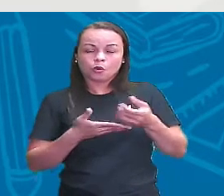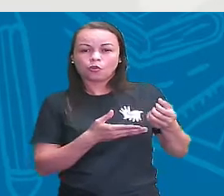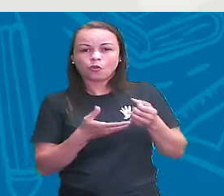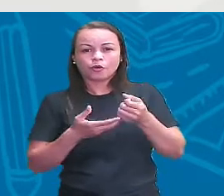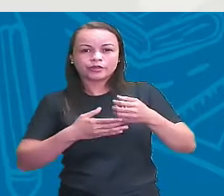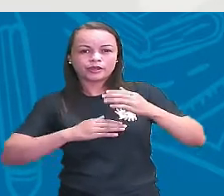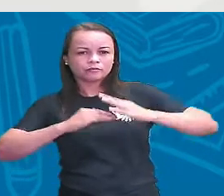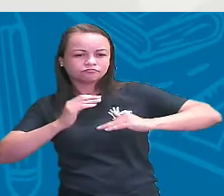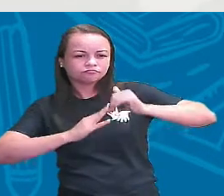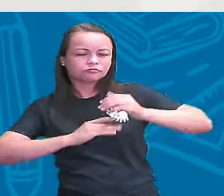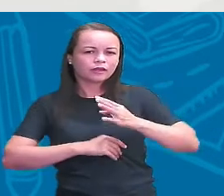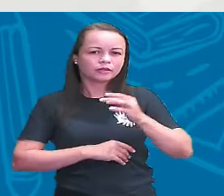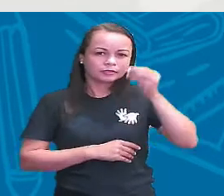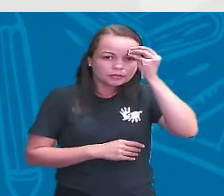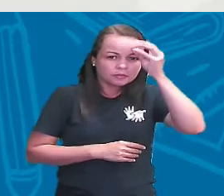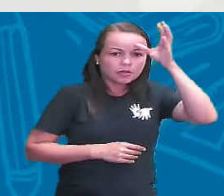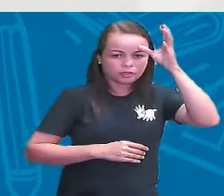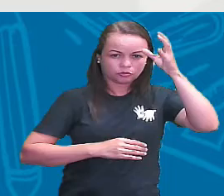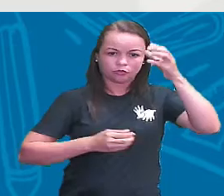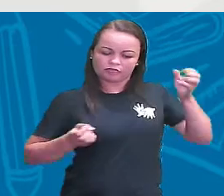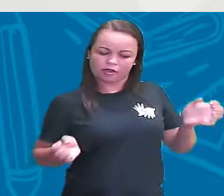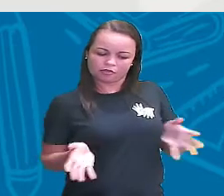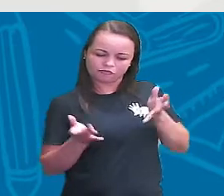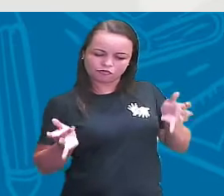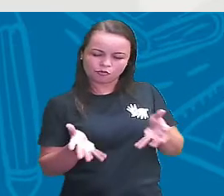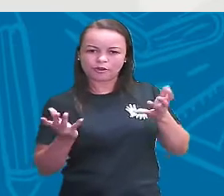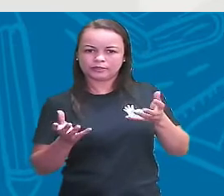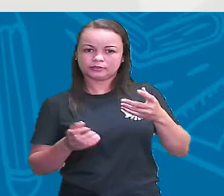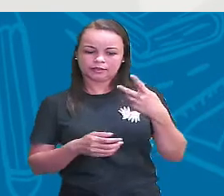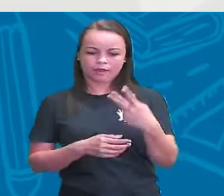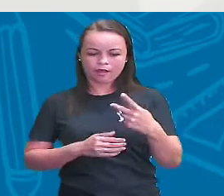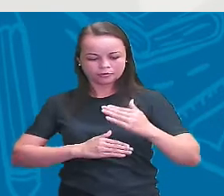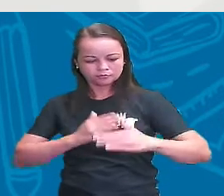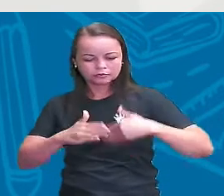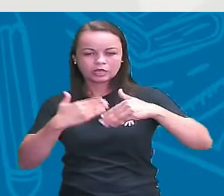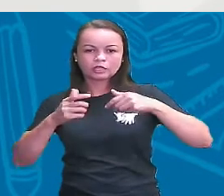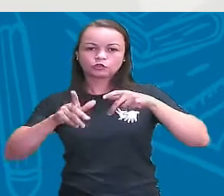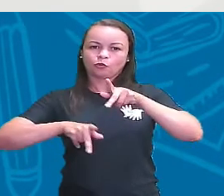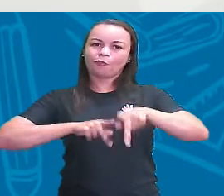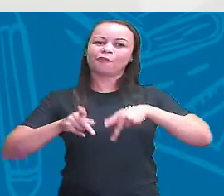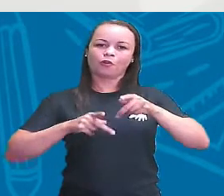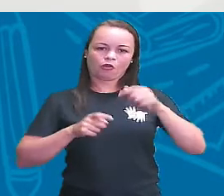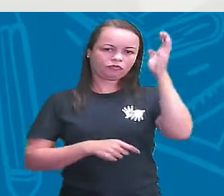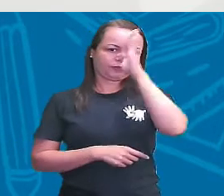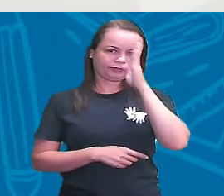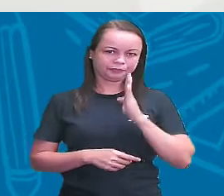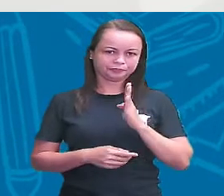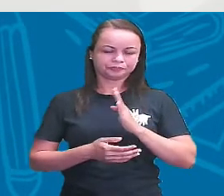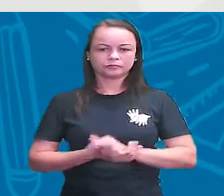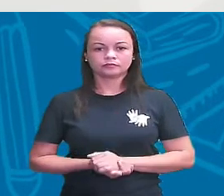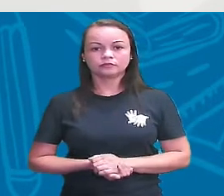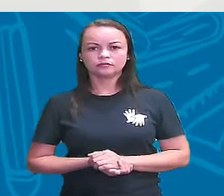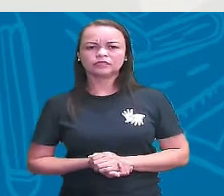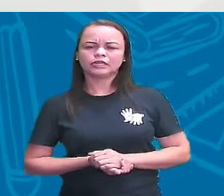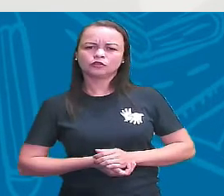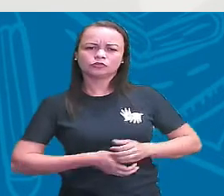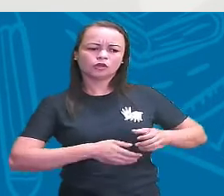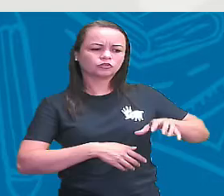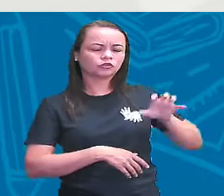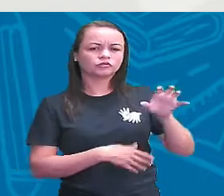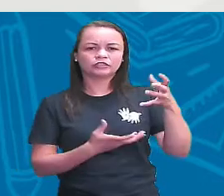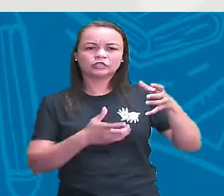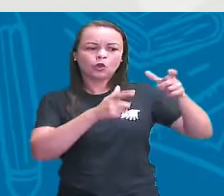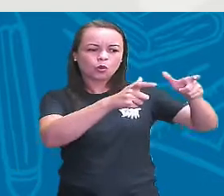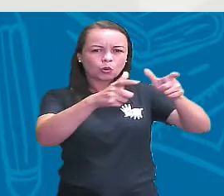vai influenciar a construção e o desenvolvimento do nosso território e do povo brasileiro, tá? E aí eles vêm de diferentes regiões da